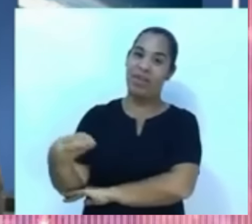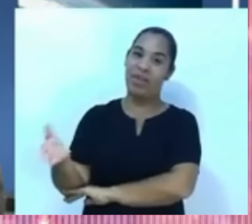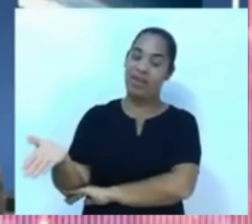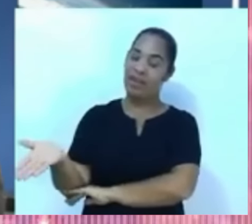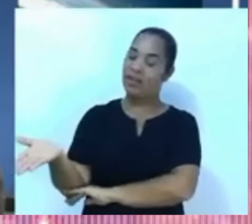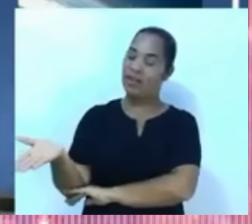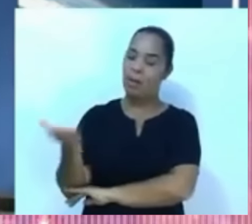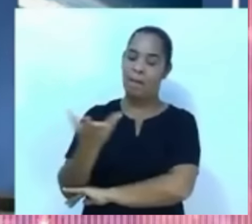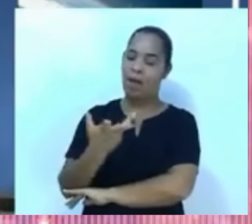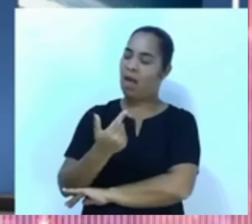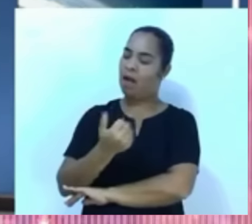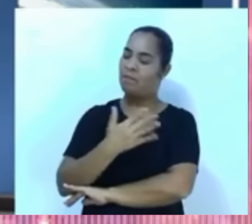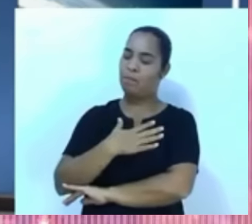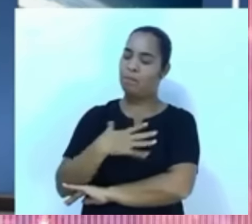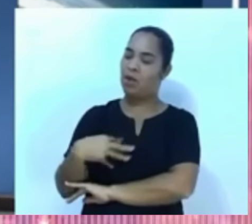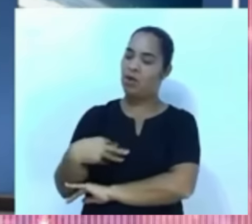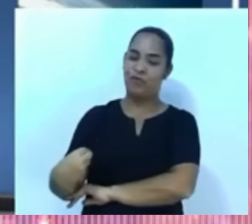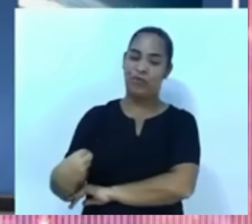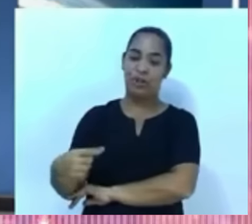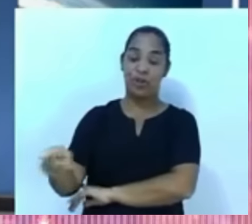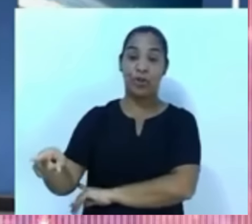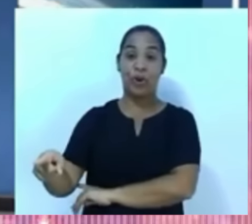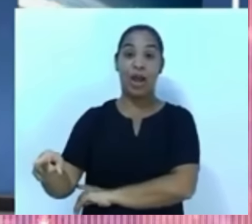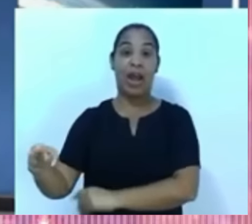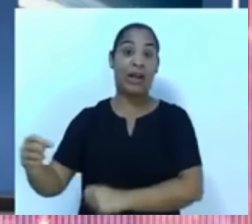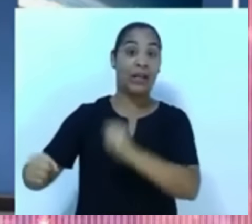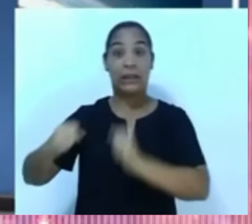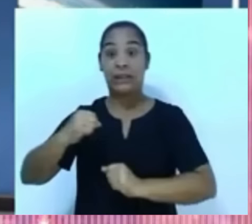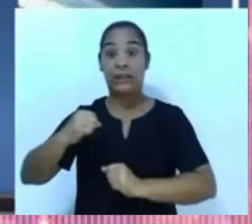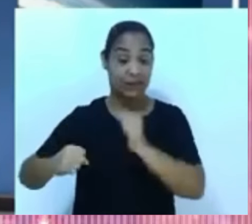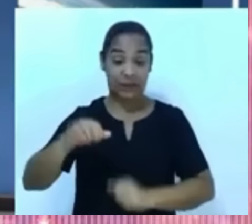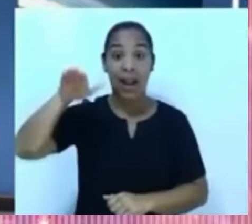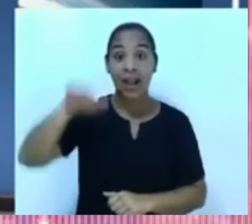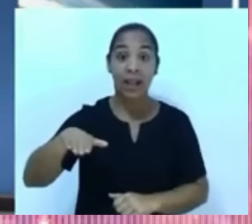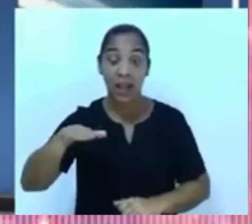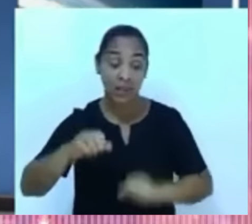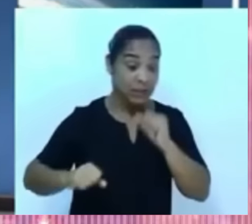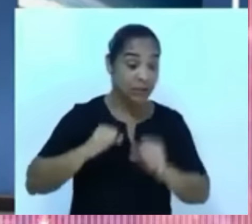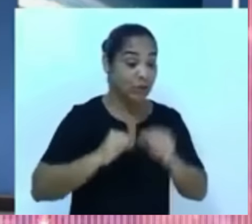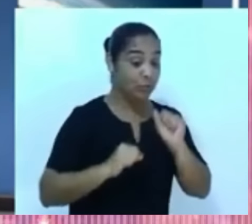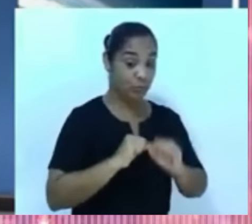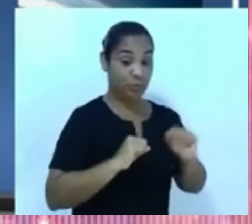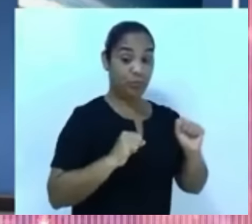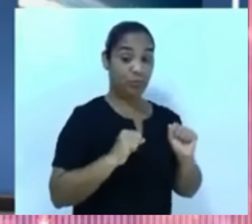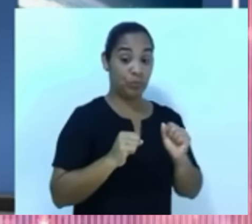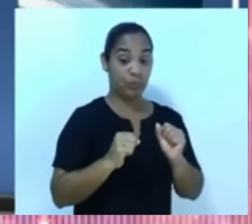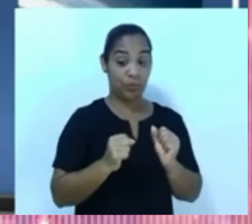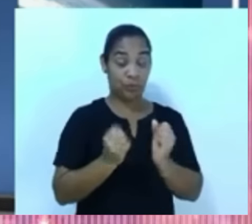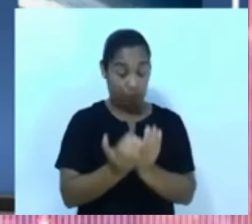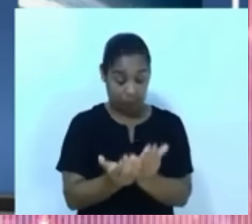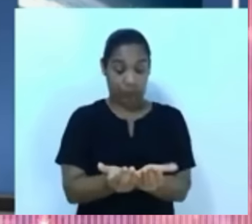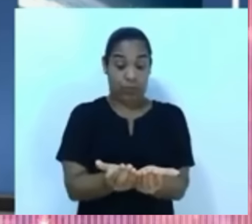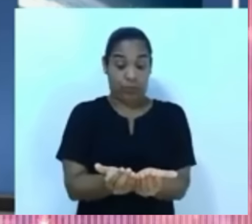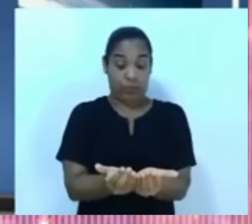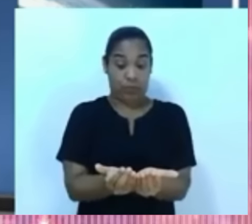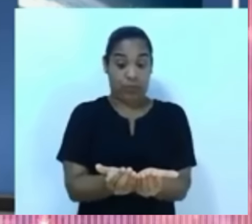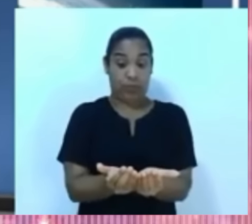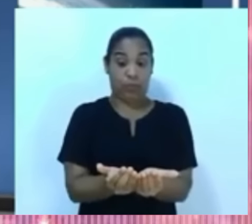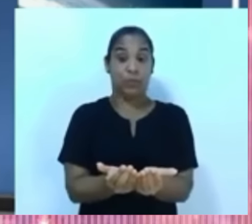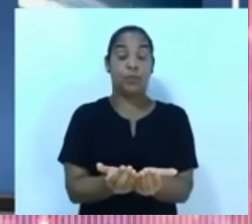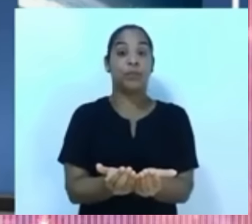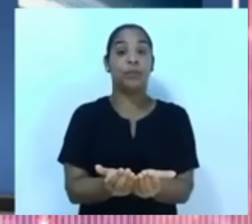vida a criança veio correndo com algo na mão papai papai salvei aí o rei olhou era